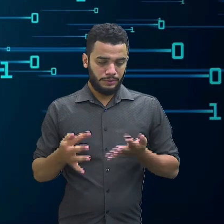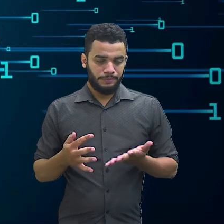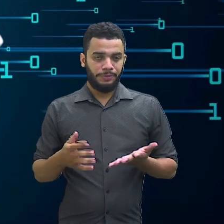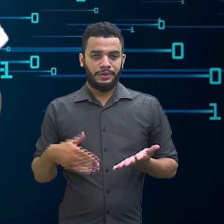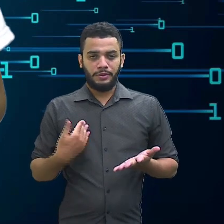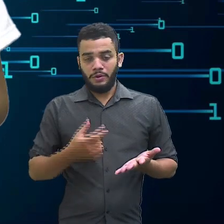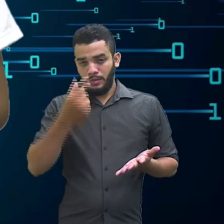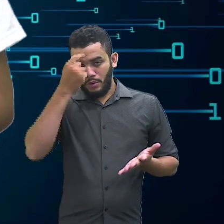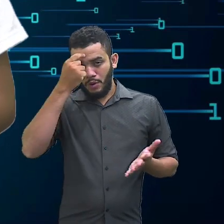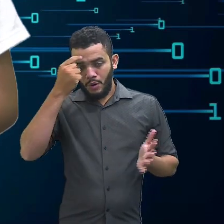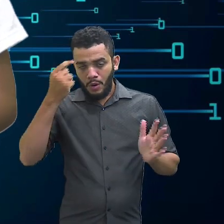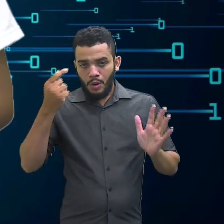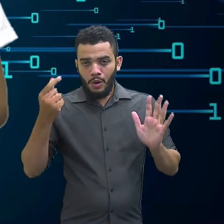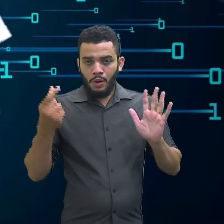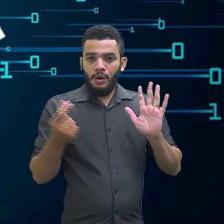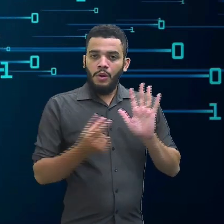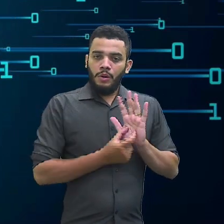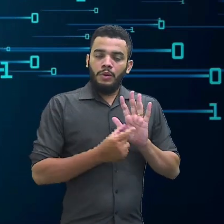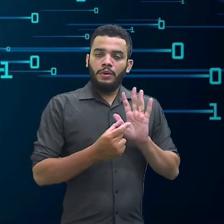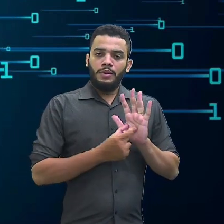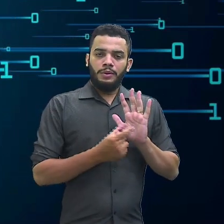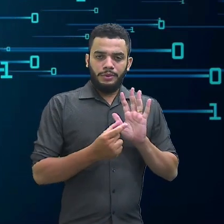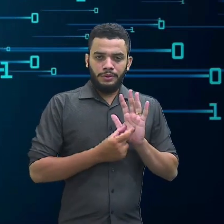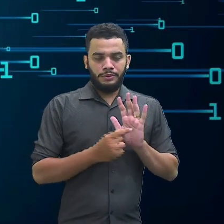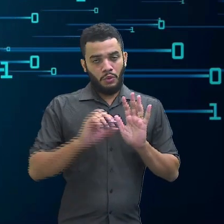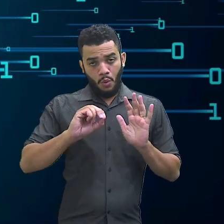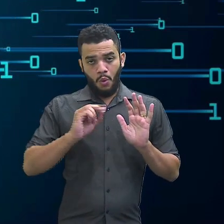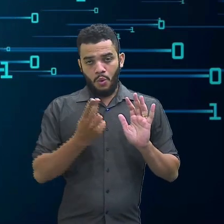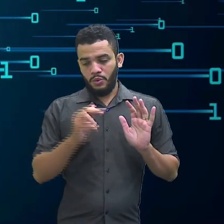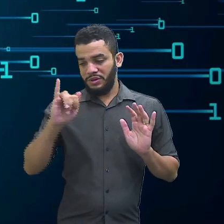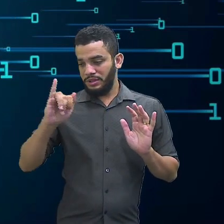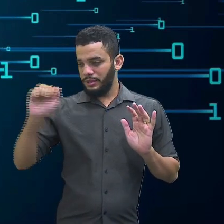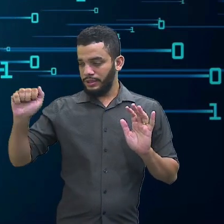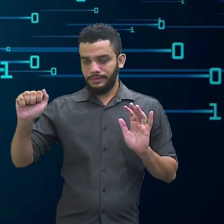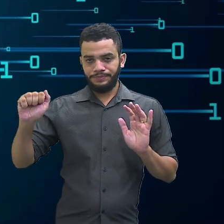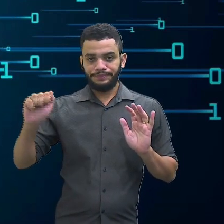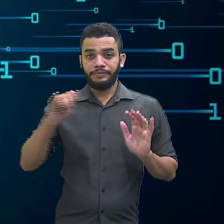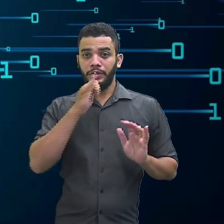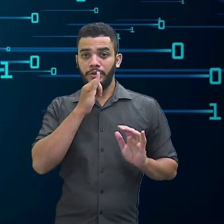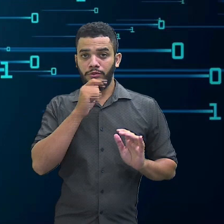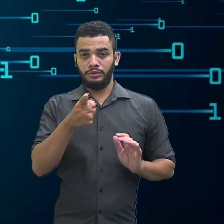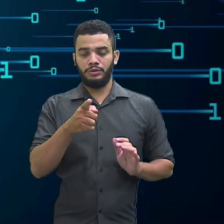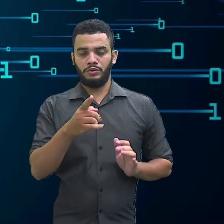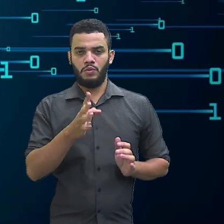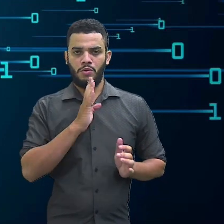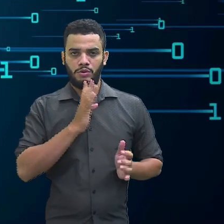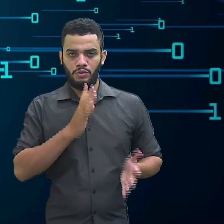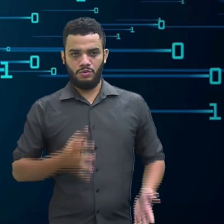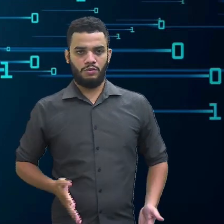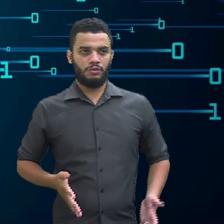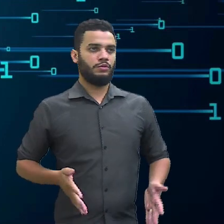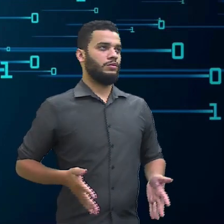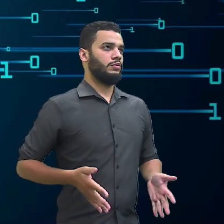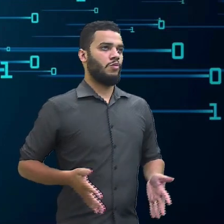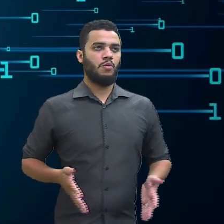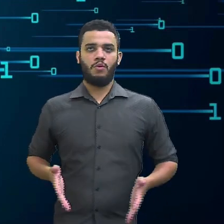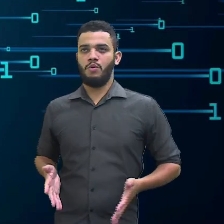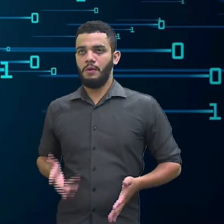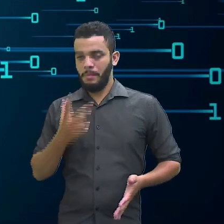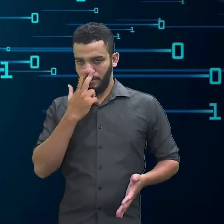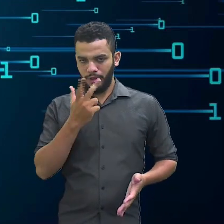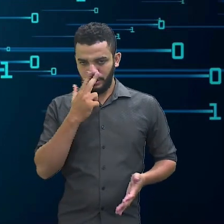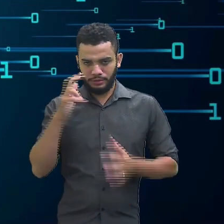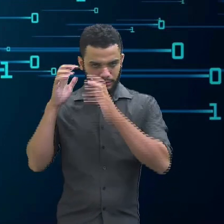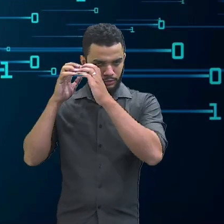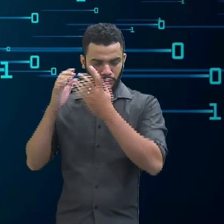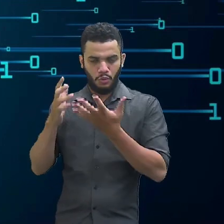artificial, também conhecida como IA. Imagine que você tem um robô muito inteligente que pode aprender sozinho a fazer coisas que normalmente